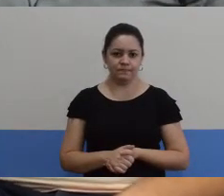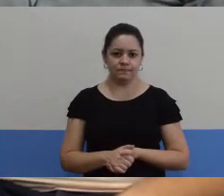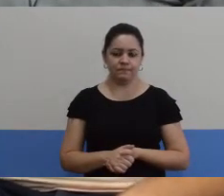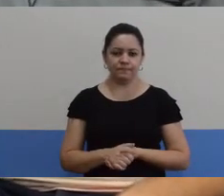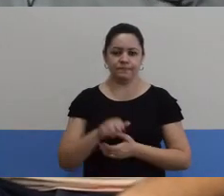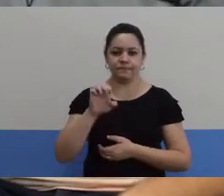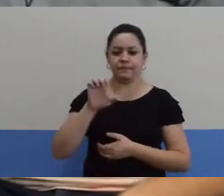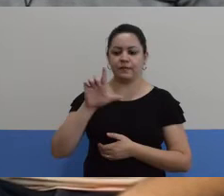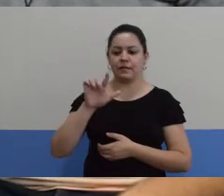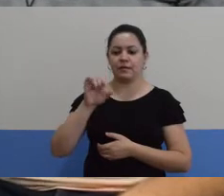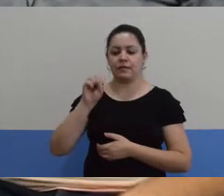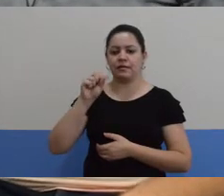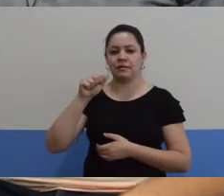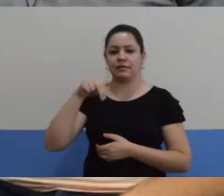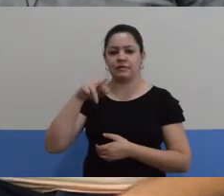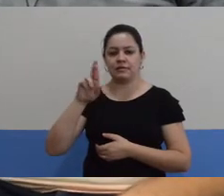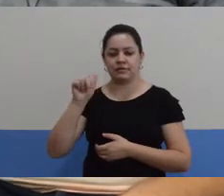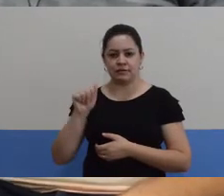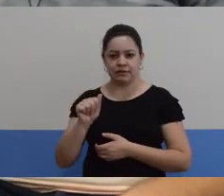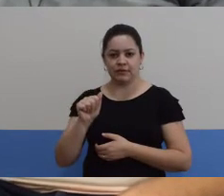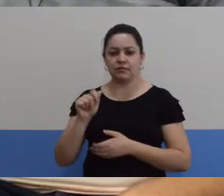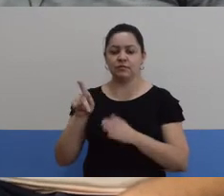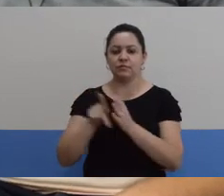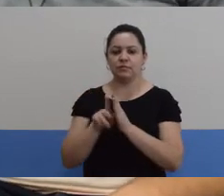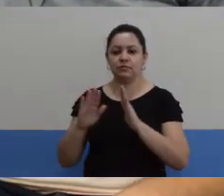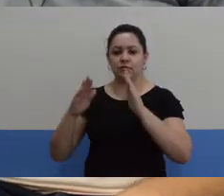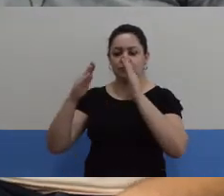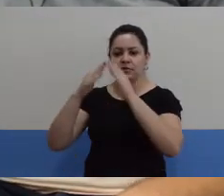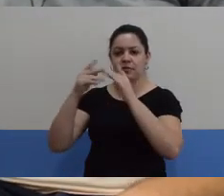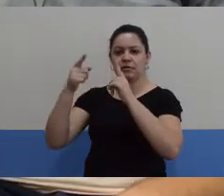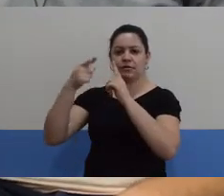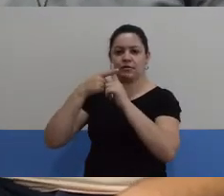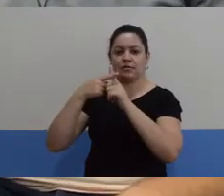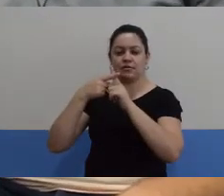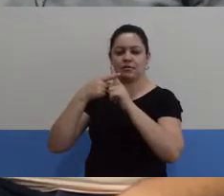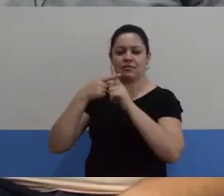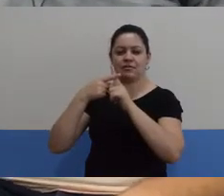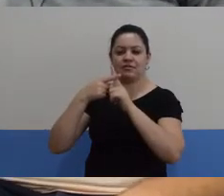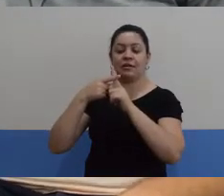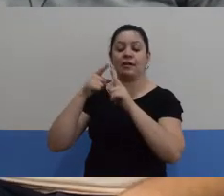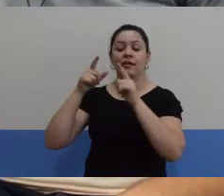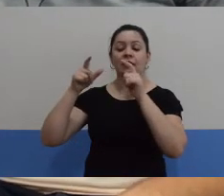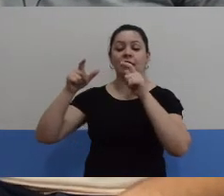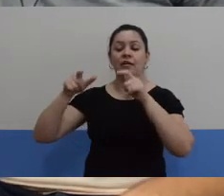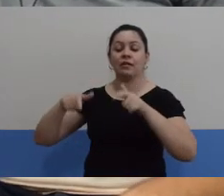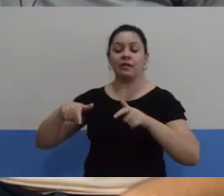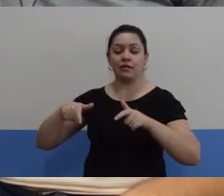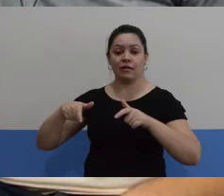Elisandra Maciel, da Comunidade Imaculada Conceição, Paróquia Divino Espírito Santo.